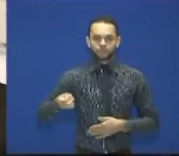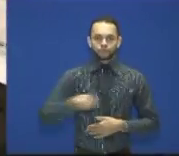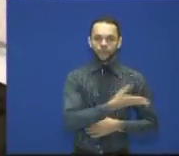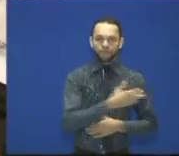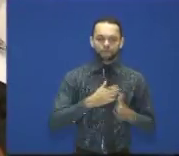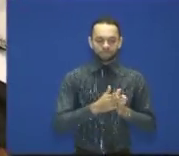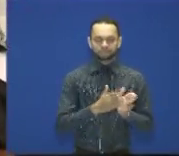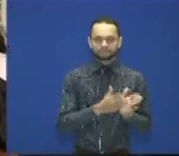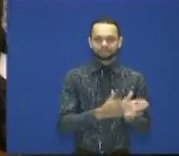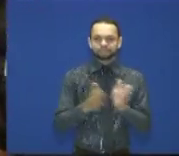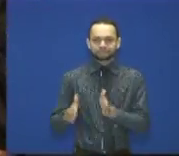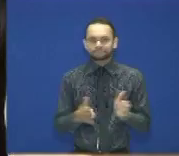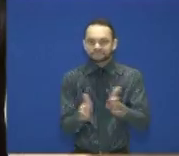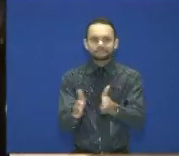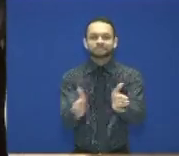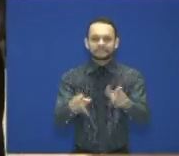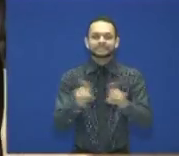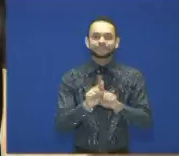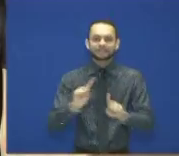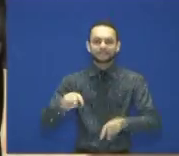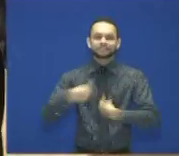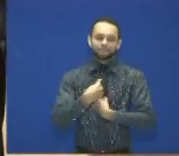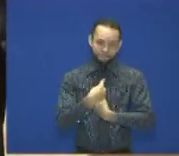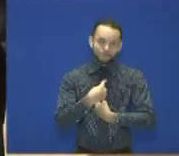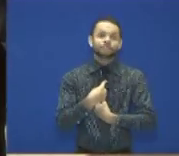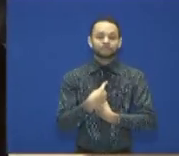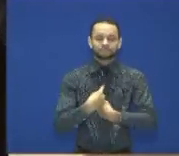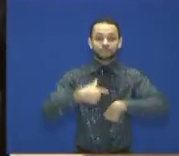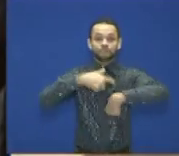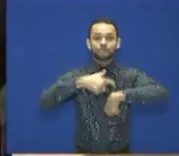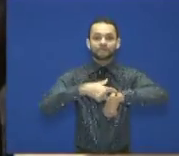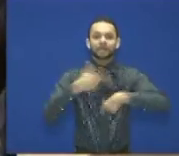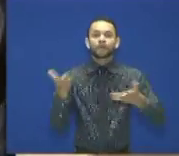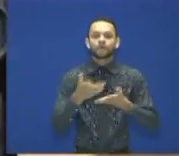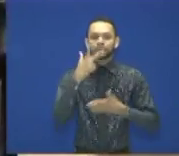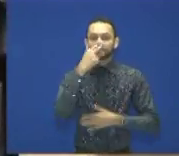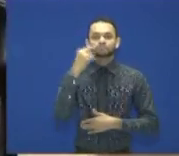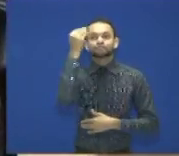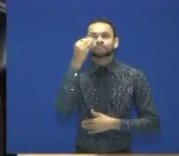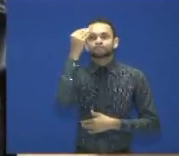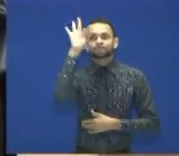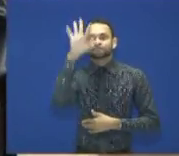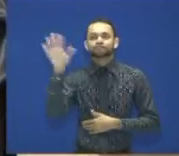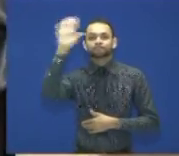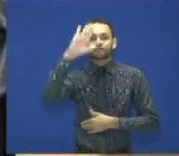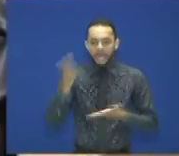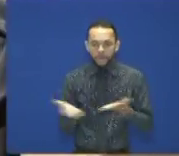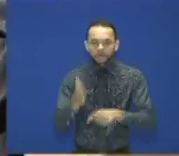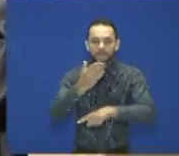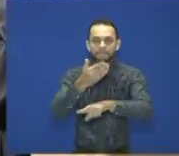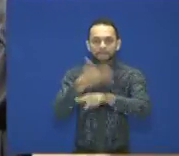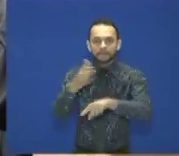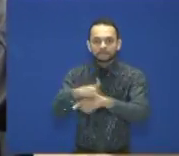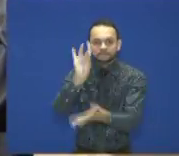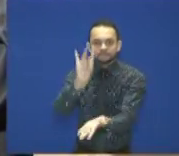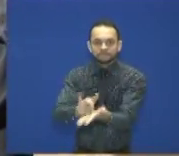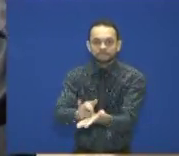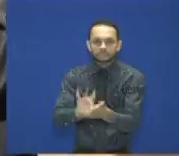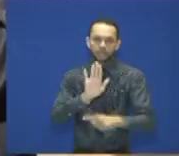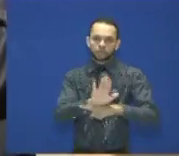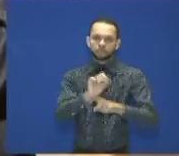caminhos e desafios. Hora de colocar em prática o tempo de estudo e contribuir para a sociedade de forma melhor que